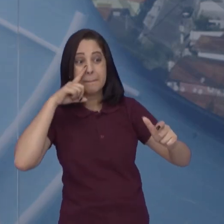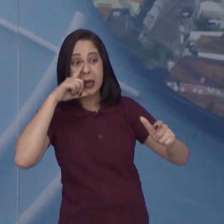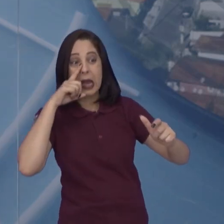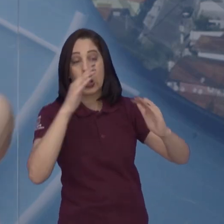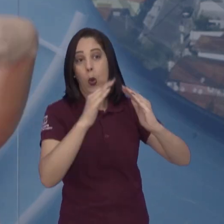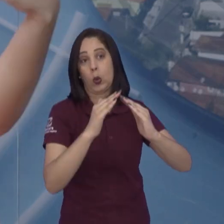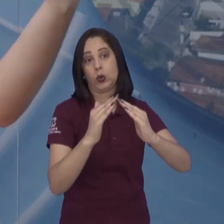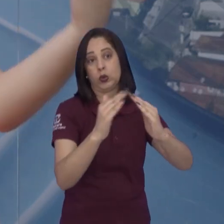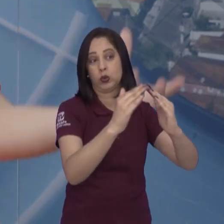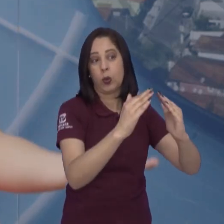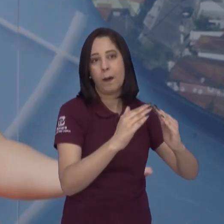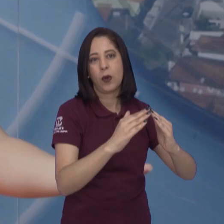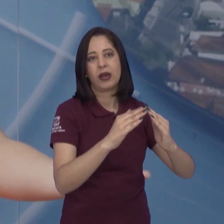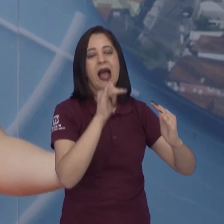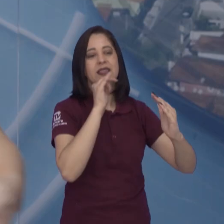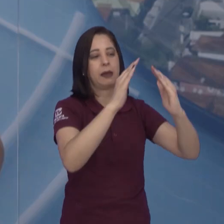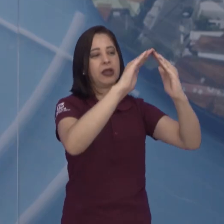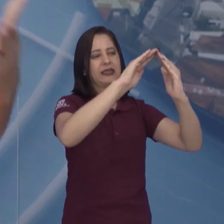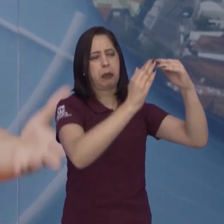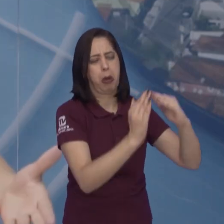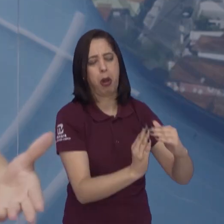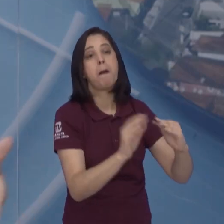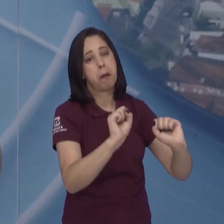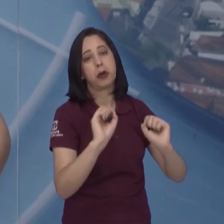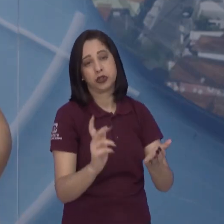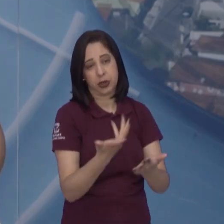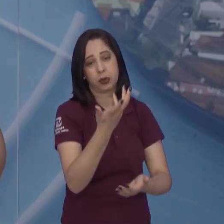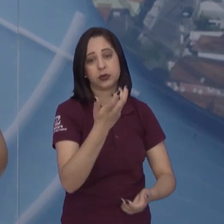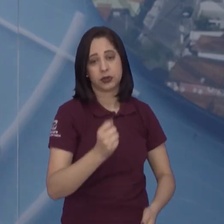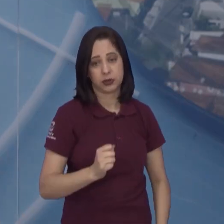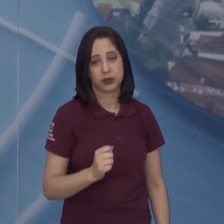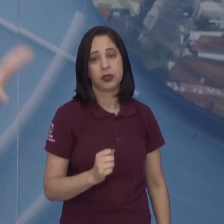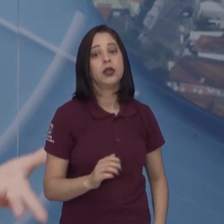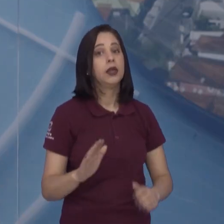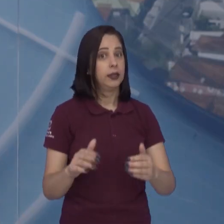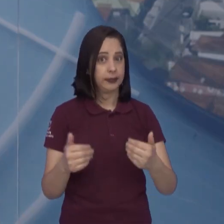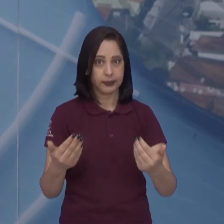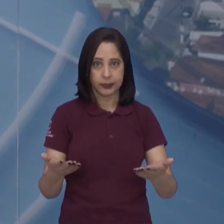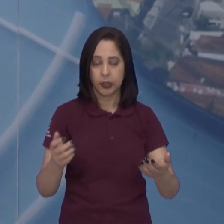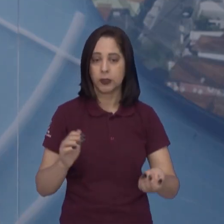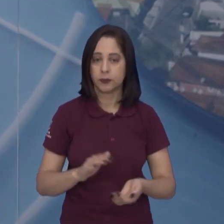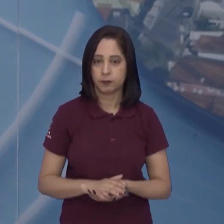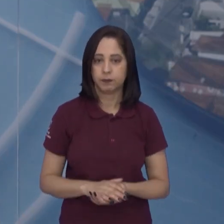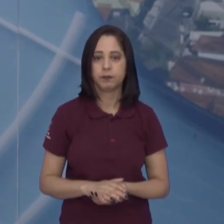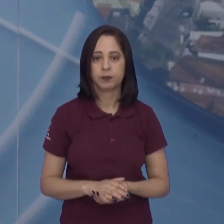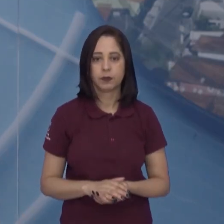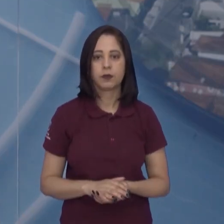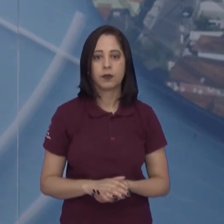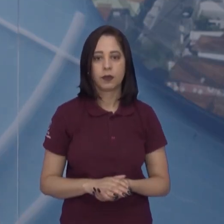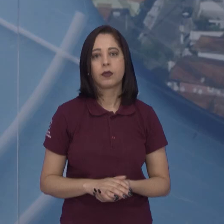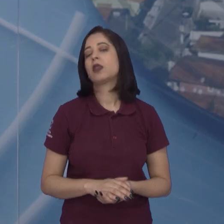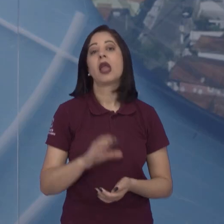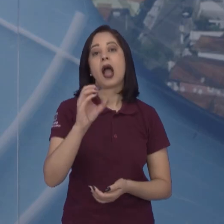é só ter um teto para morar, é muito mais do que isso, né? Inclusive, as Nações Unidas